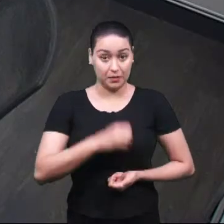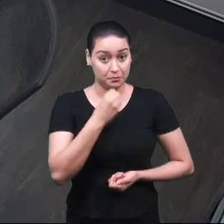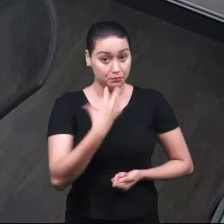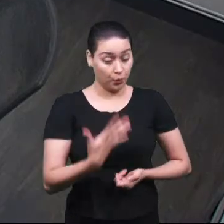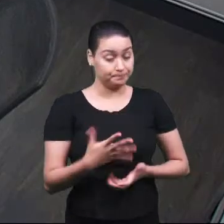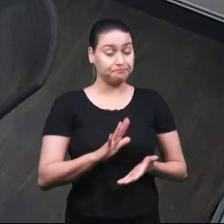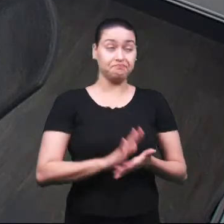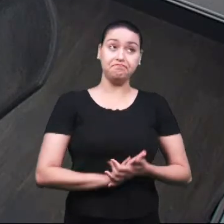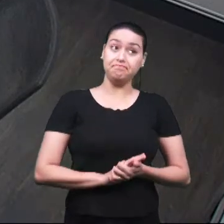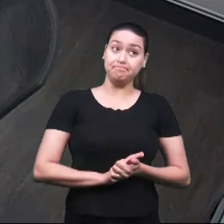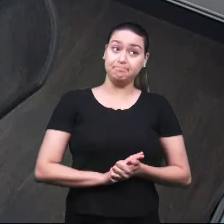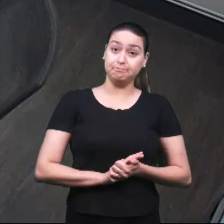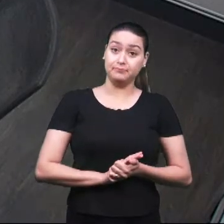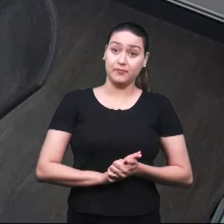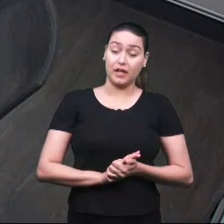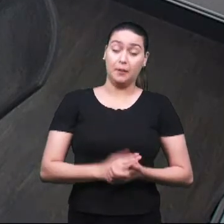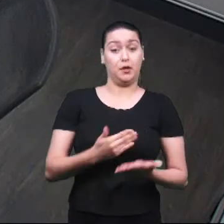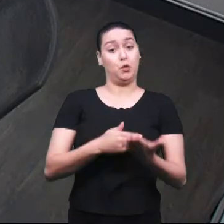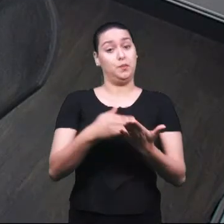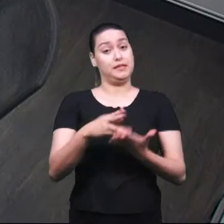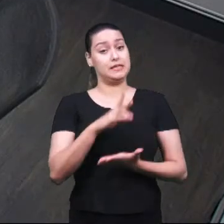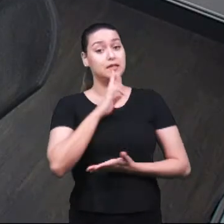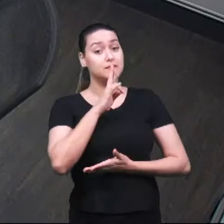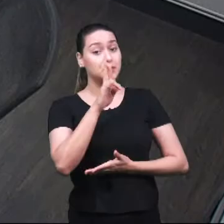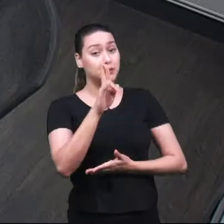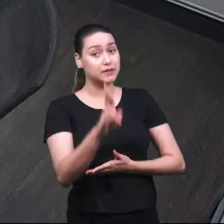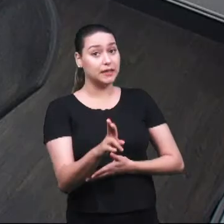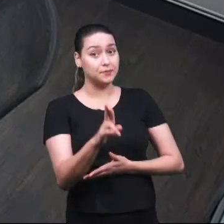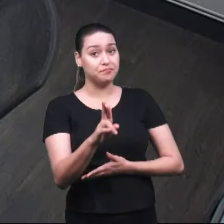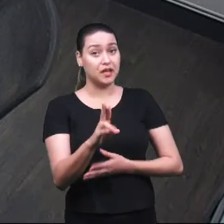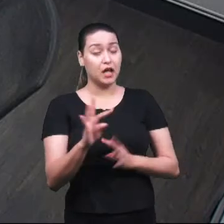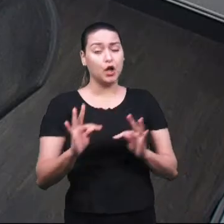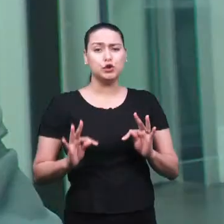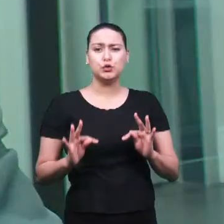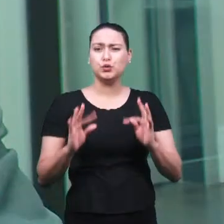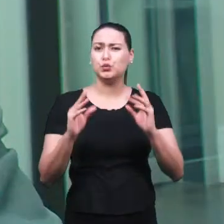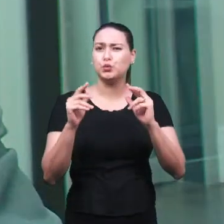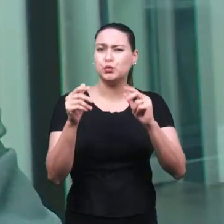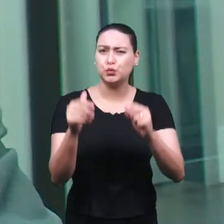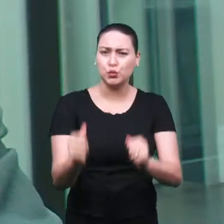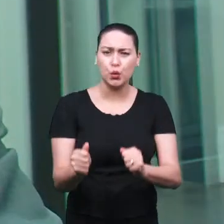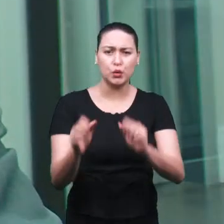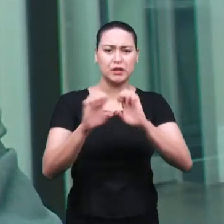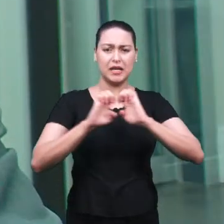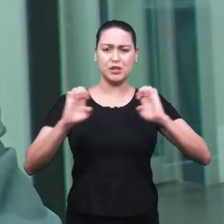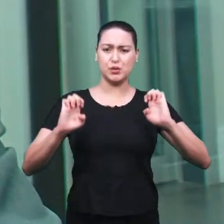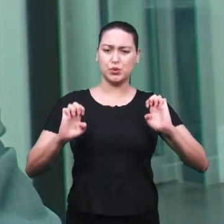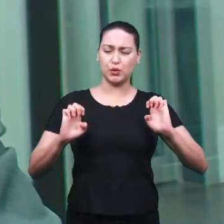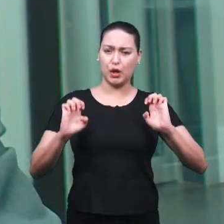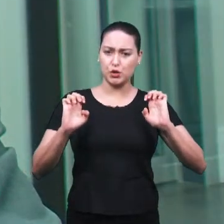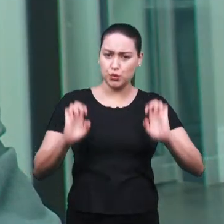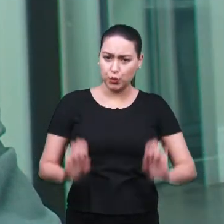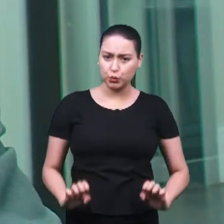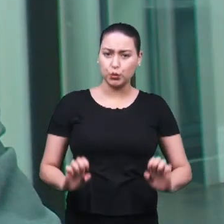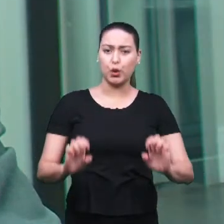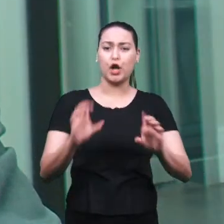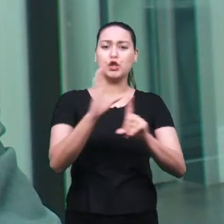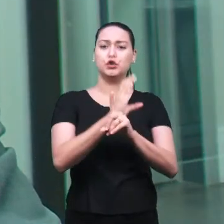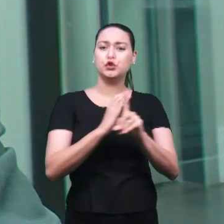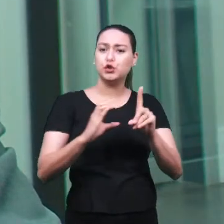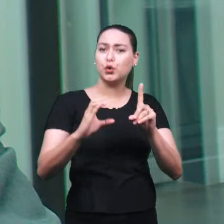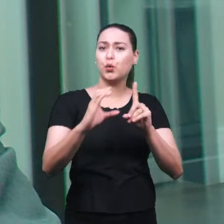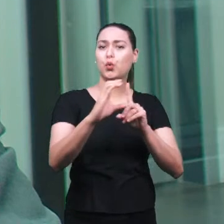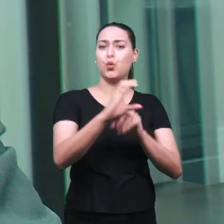para início de resposta, toda a estrutura de culto e de assistência na Alemanha, ela é basicamente no